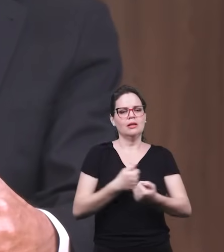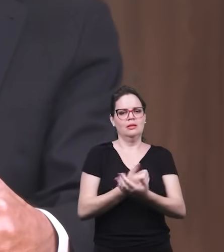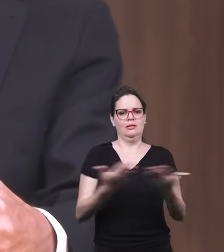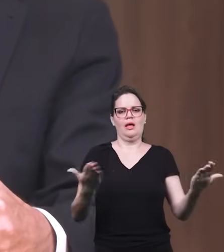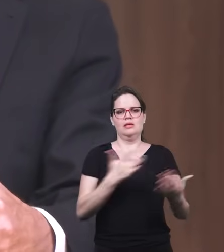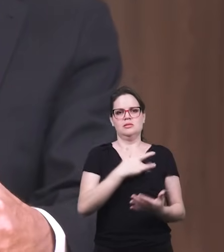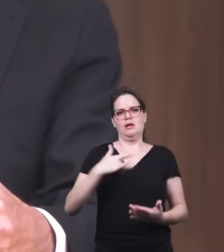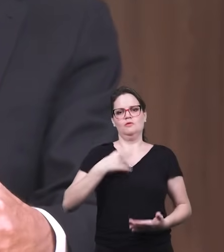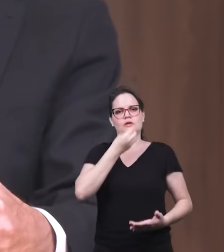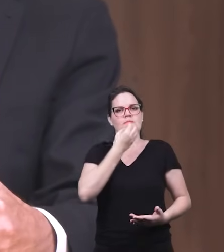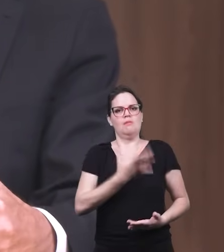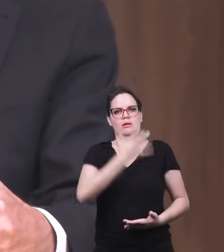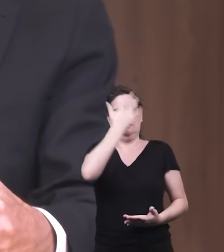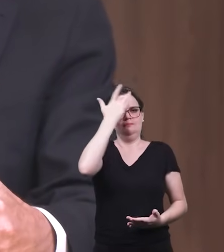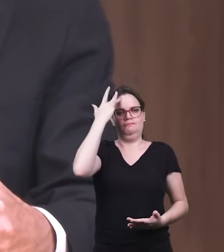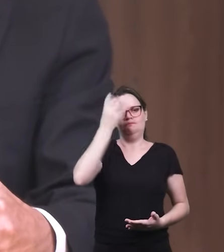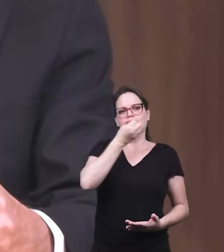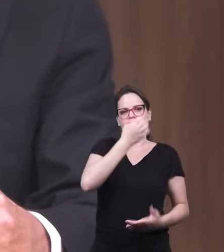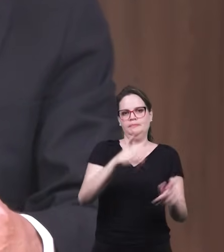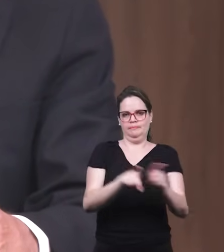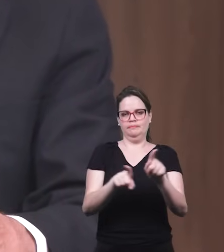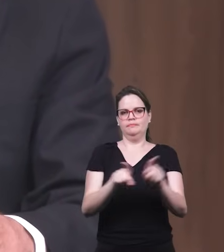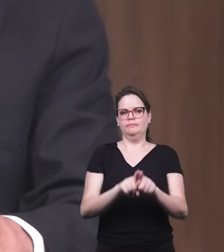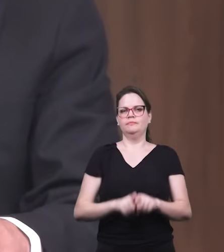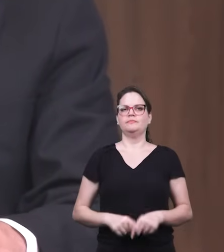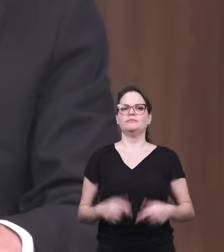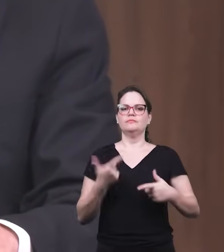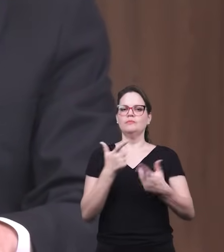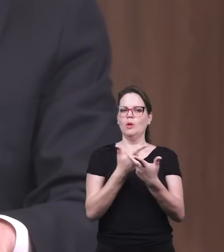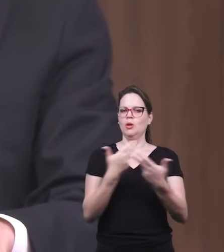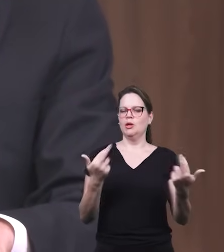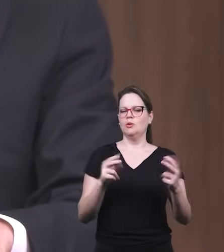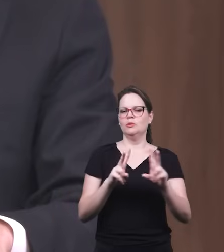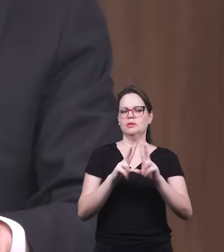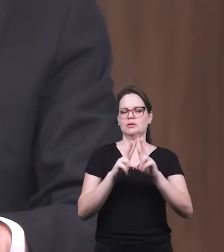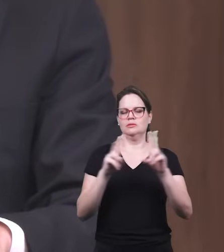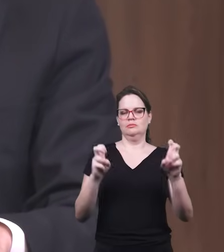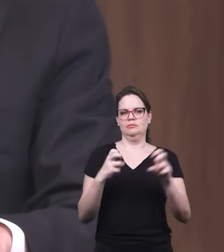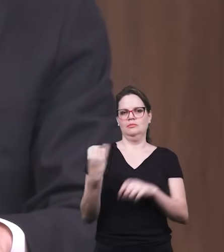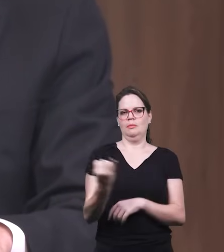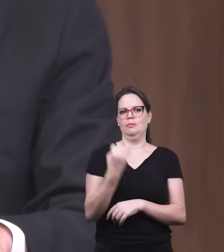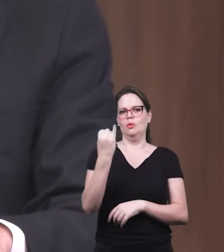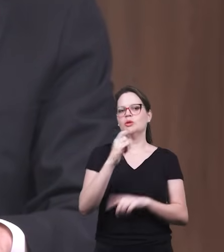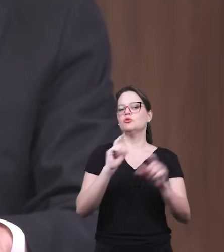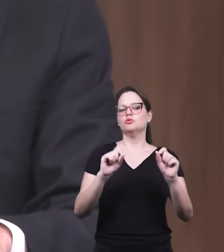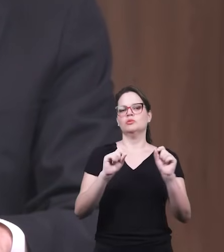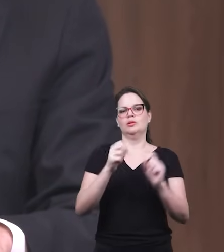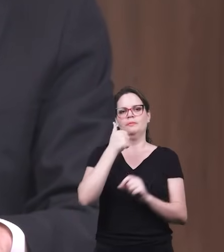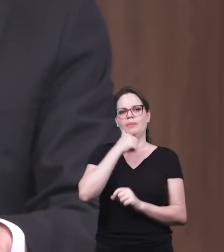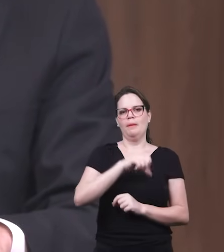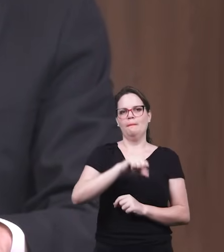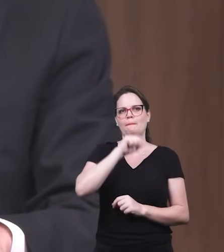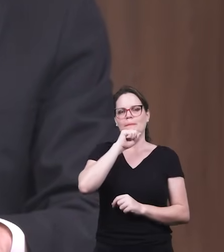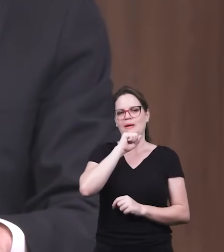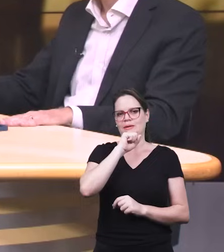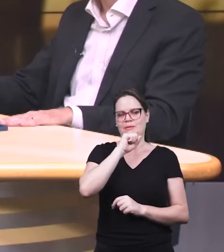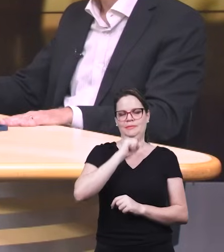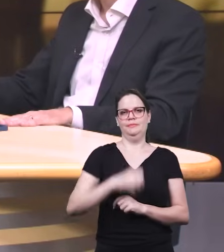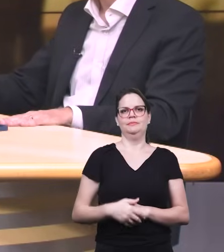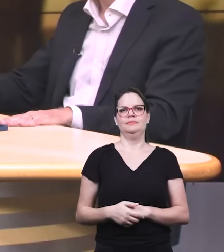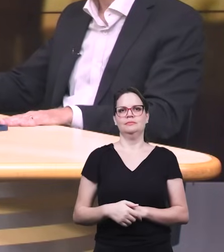filho. Quando a gente falou aqui também da mãe, eu acho outro ponto importante, é quando ela coloca o